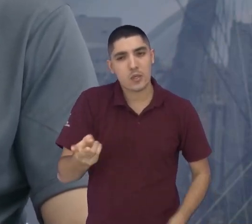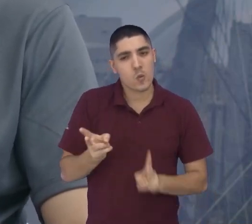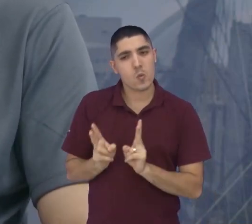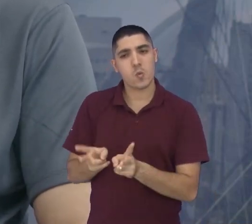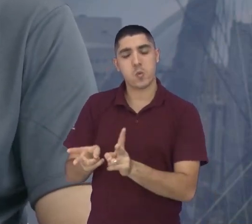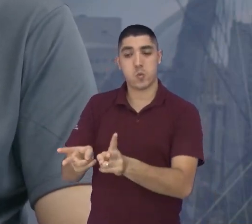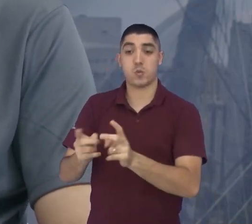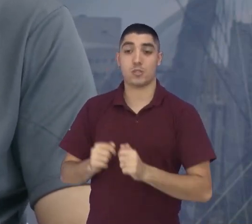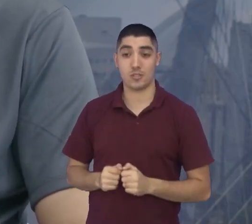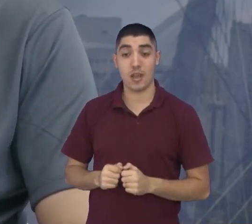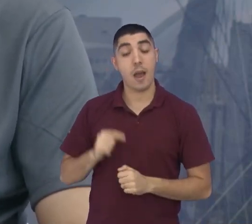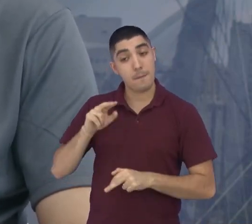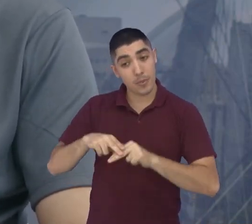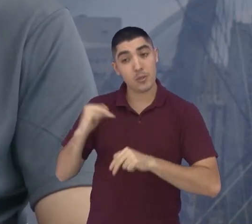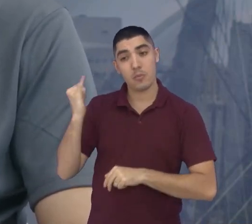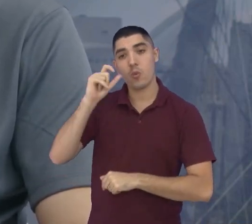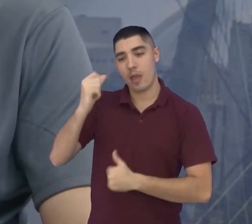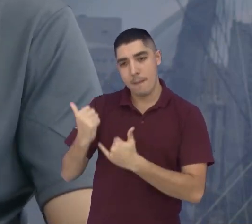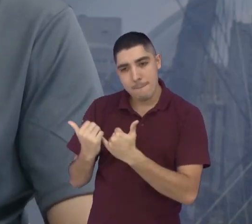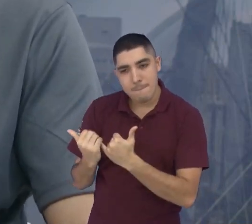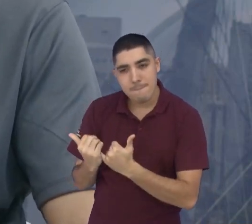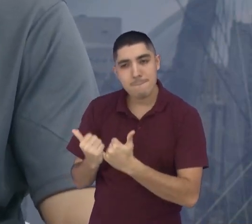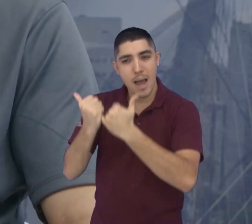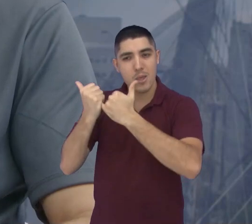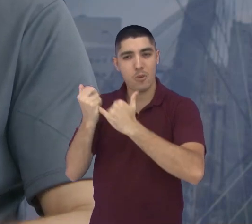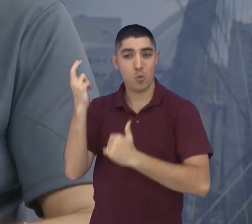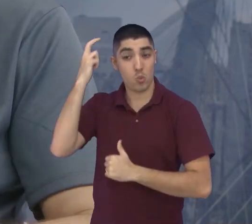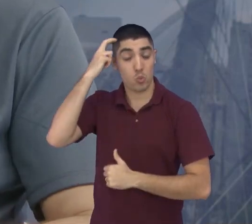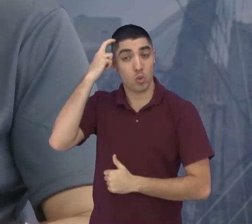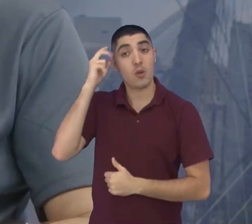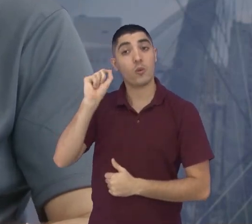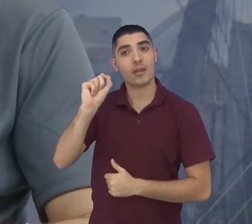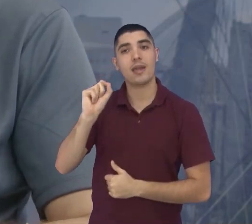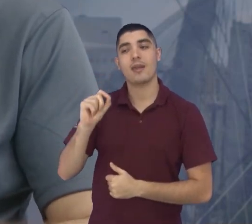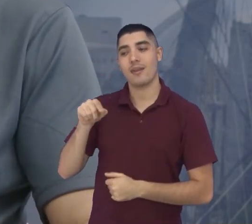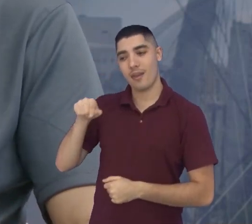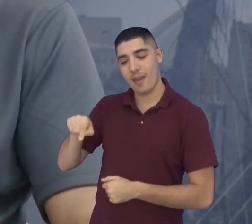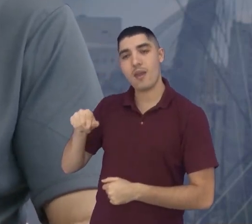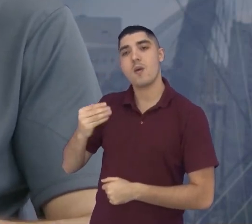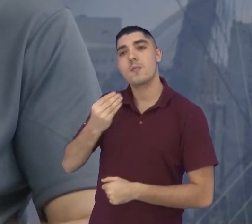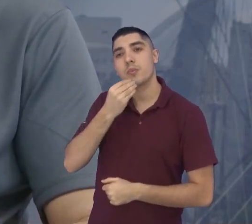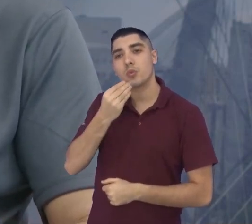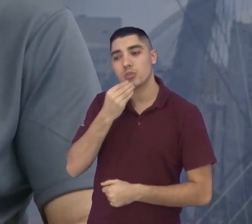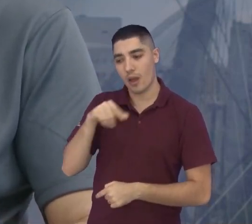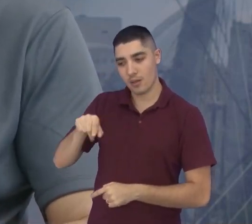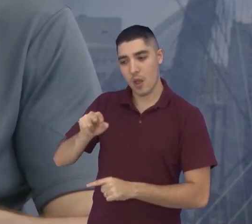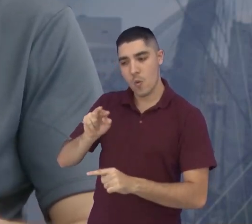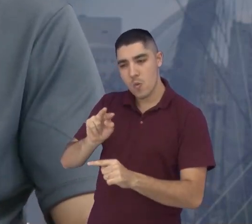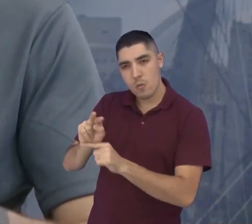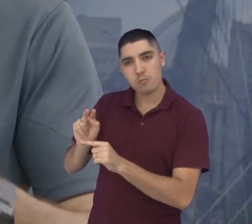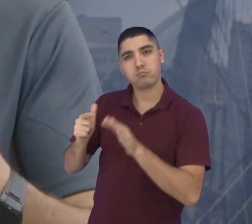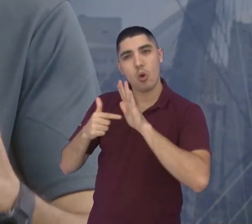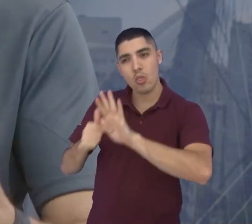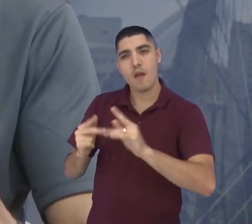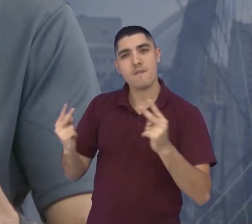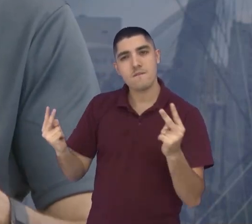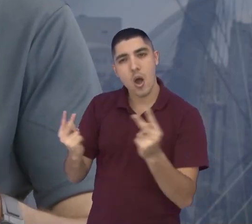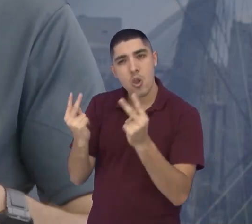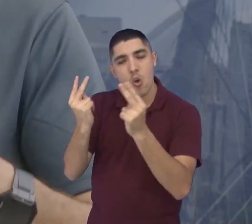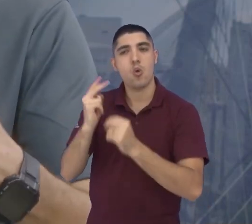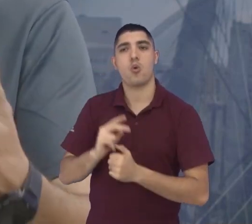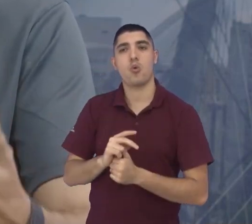cultural, que é essa oportunidade que você tem de preservar alguns elementos com os seus valores e